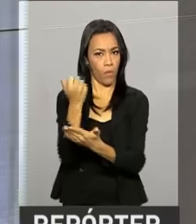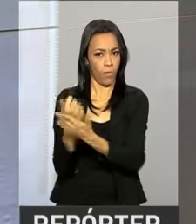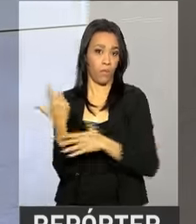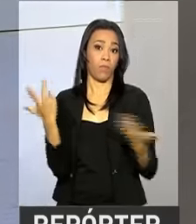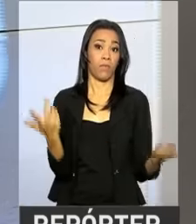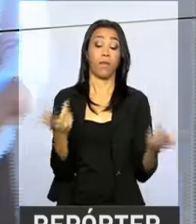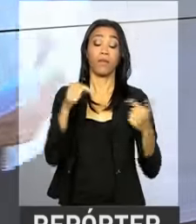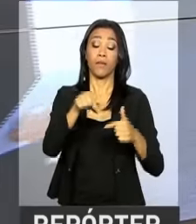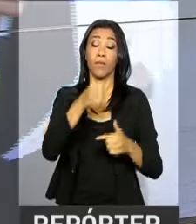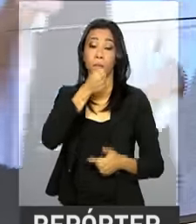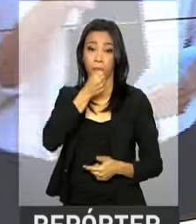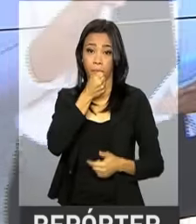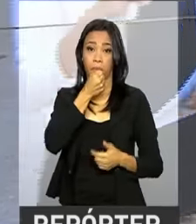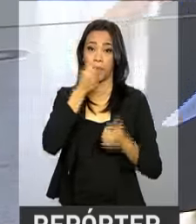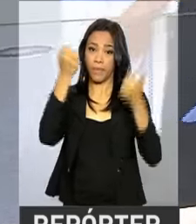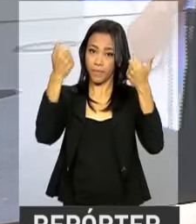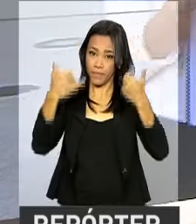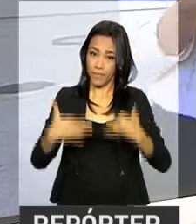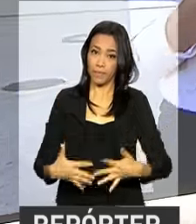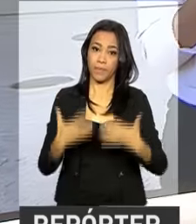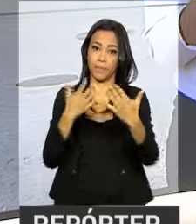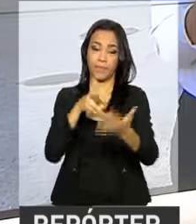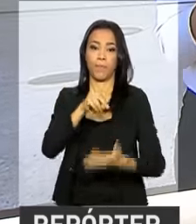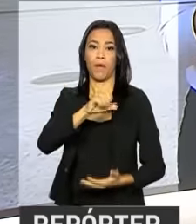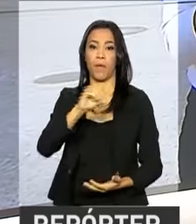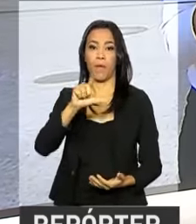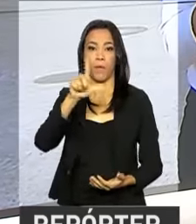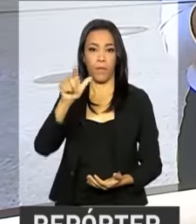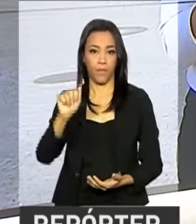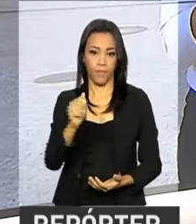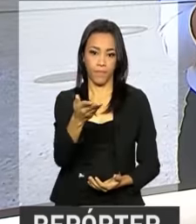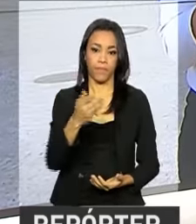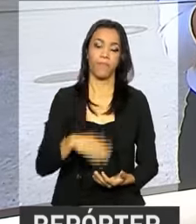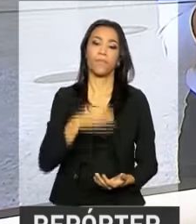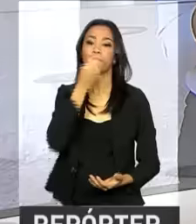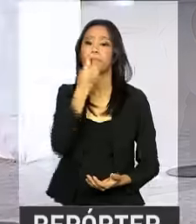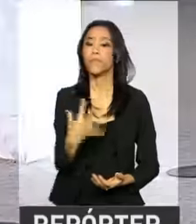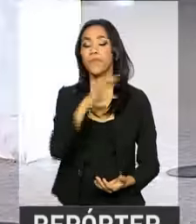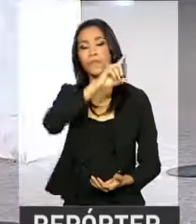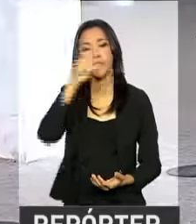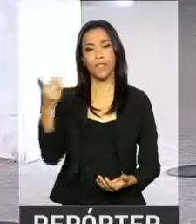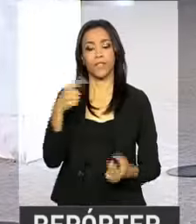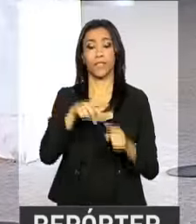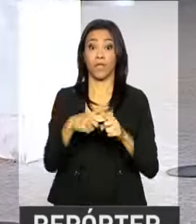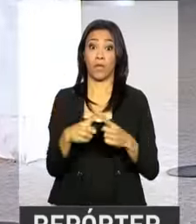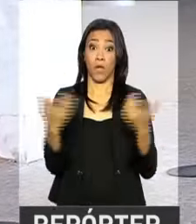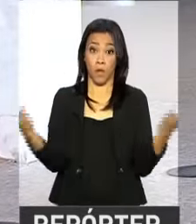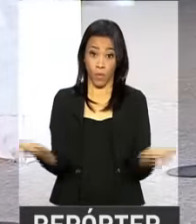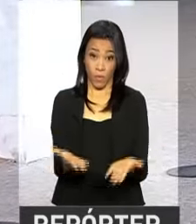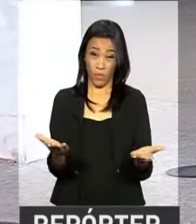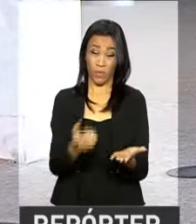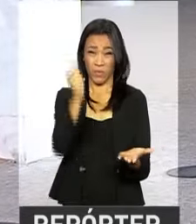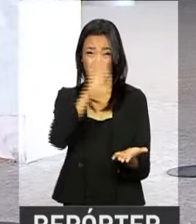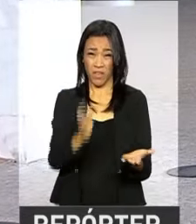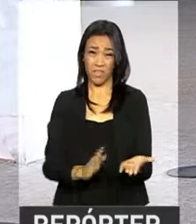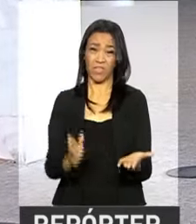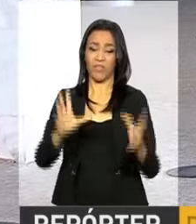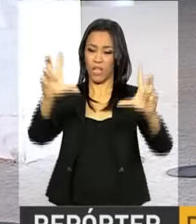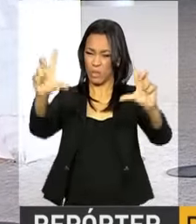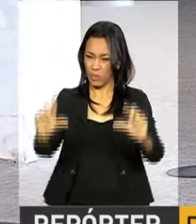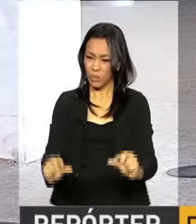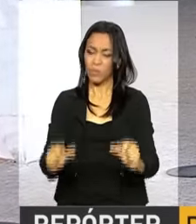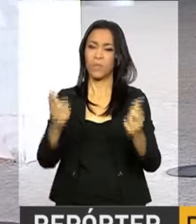detalhes ao vivo para a gente. Bom dia, Paola. Olá, bom dia, Renata. A quebra da safra de feijão no Brasil por